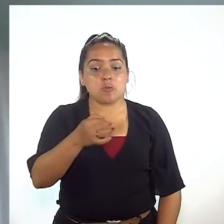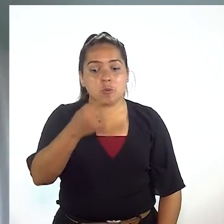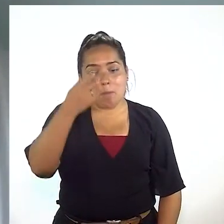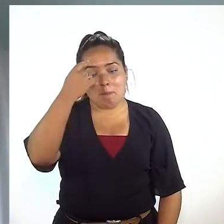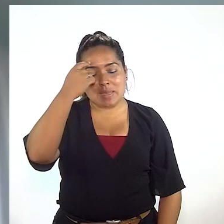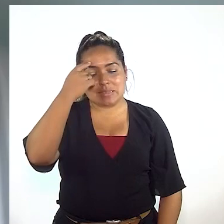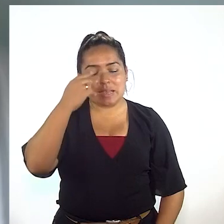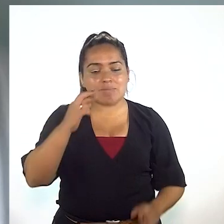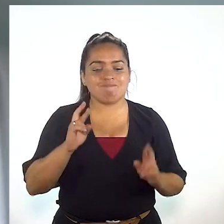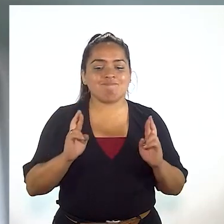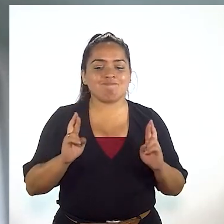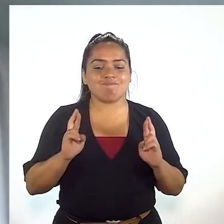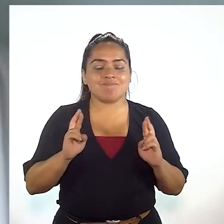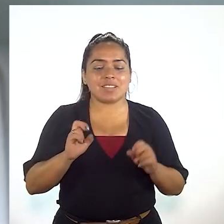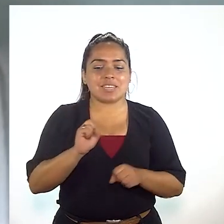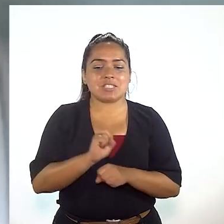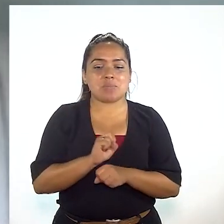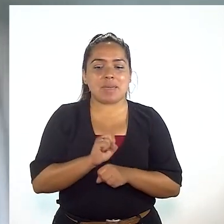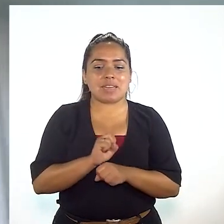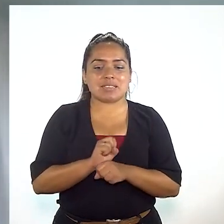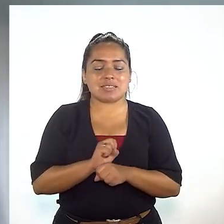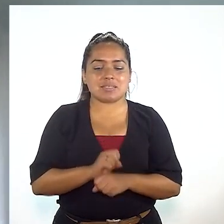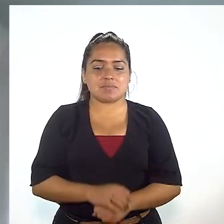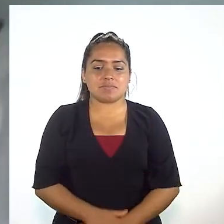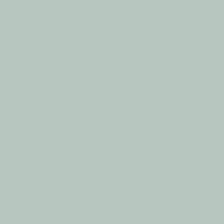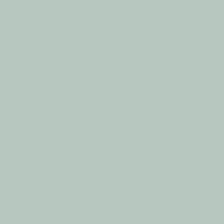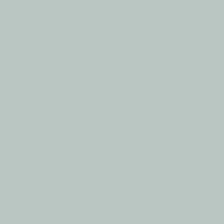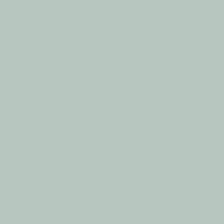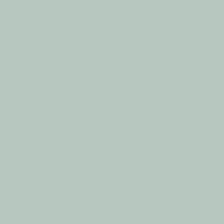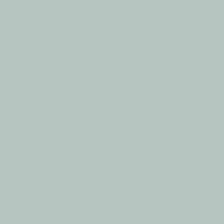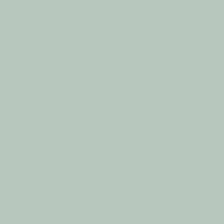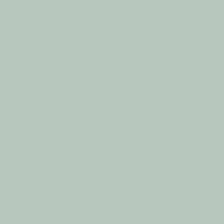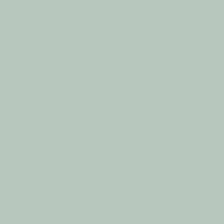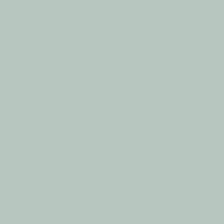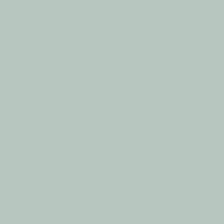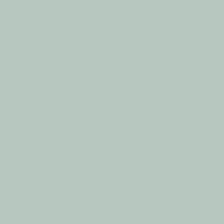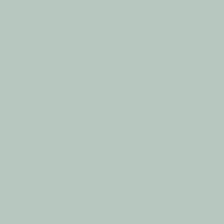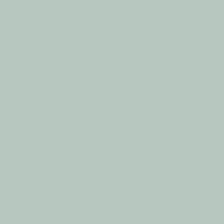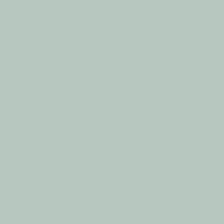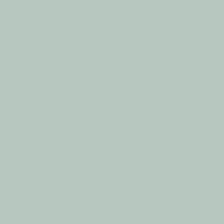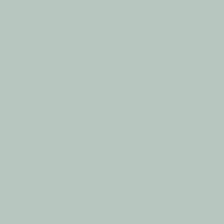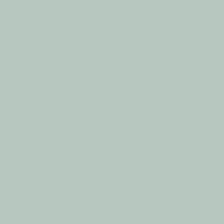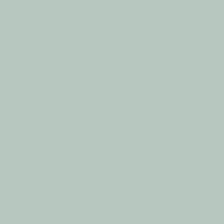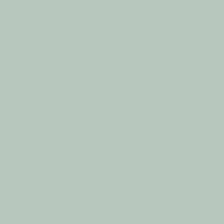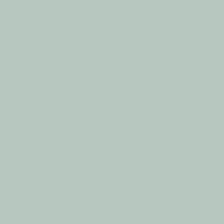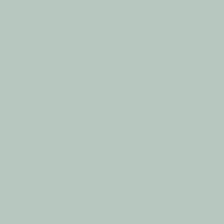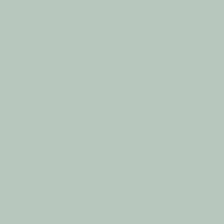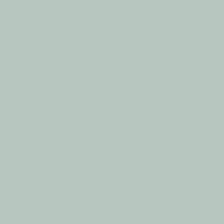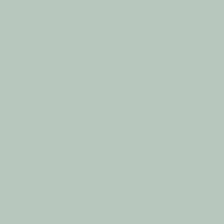mundo com esperança. Então, obrigada mesmo.